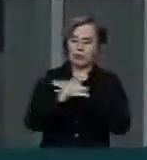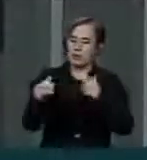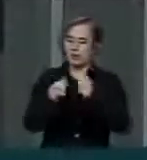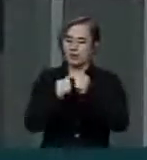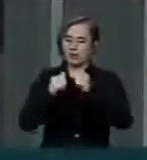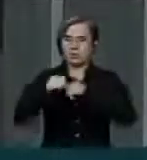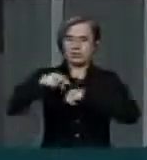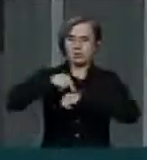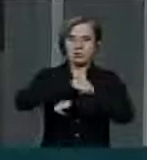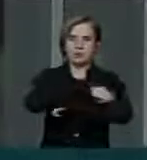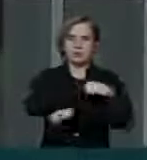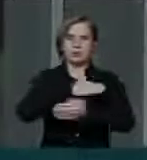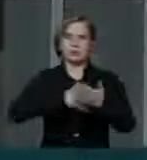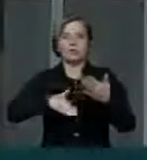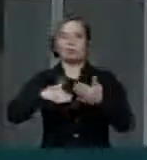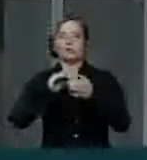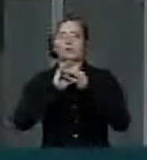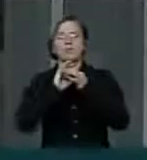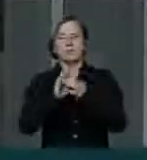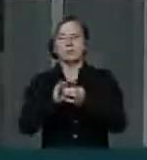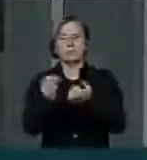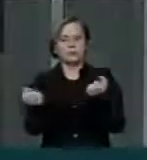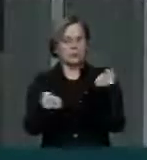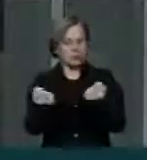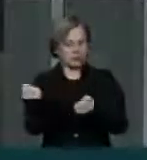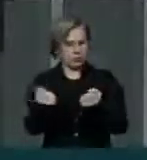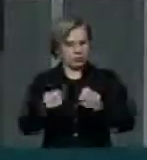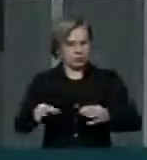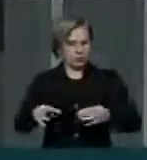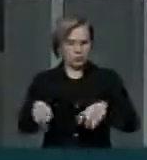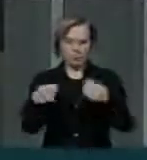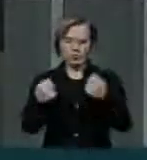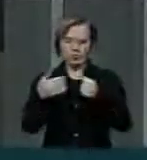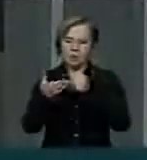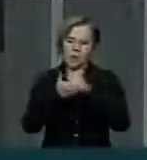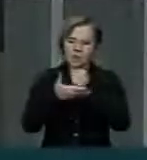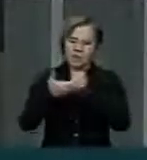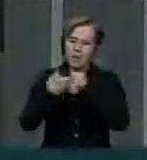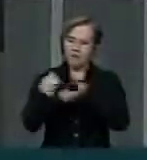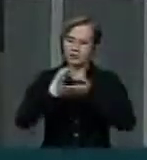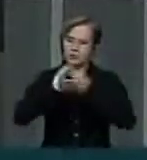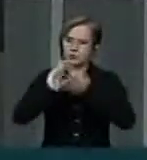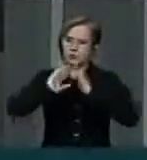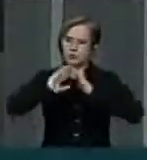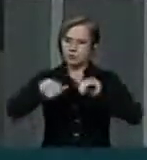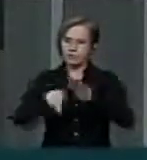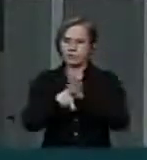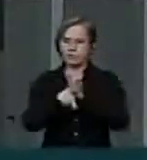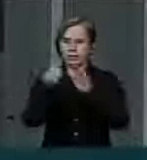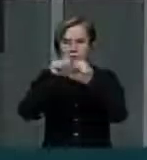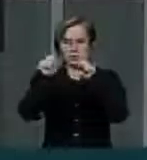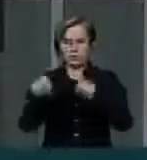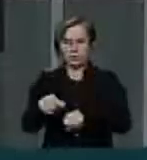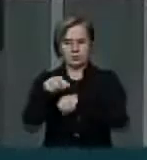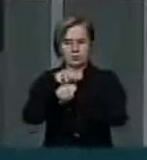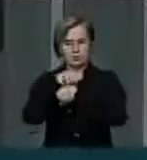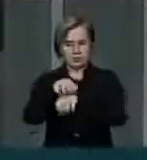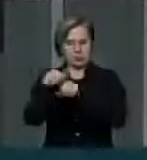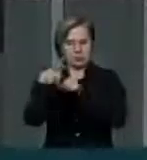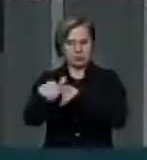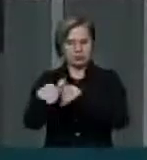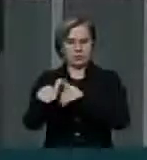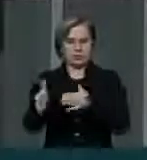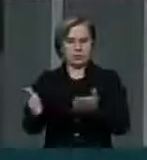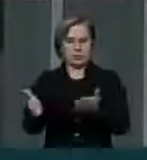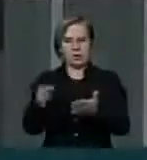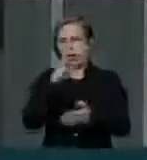seguinte: os automóveis precisam ser a base do financiamento do sistema de transporte. É um absurdo o